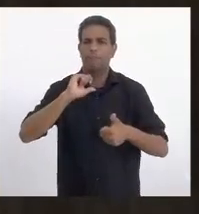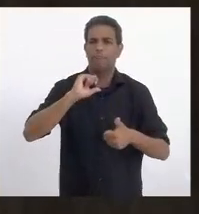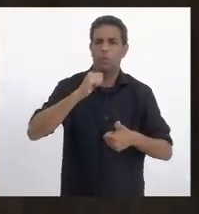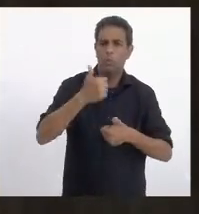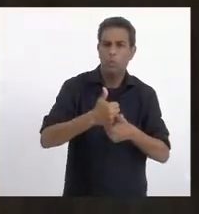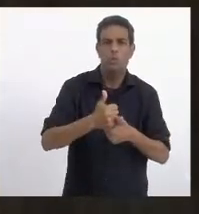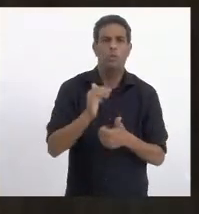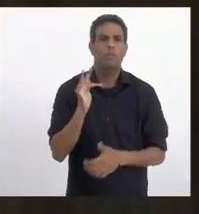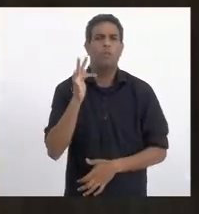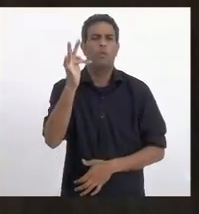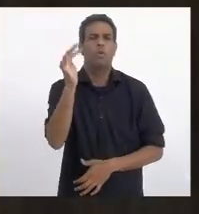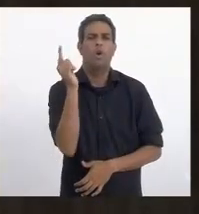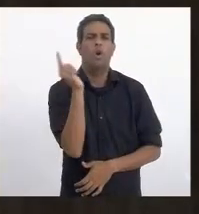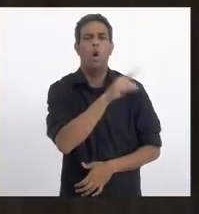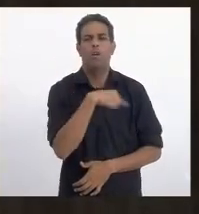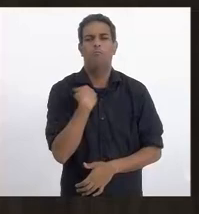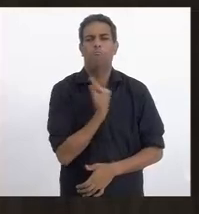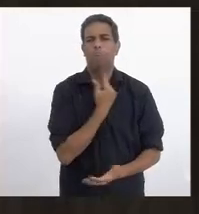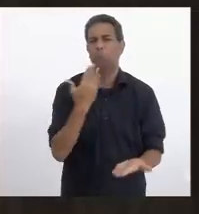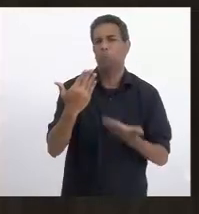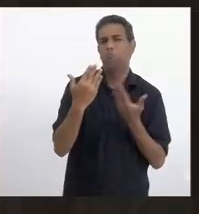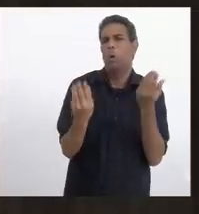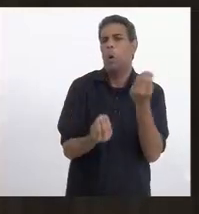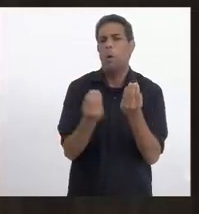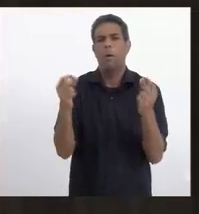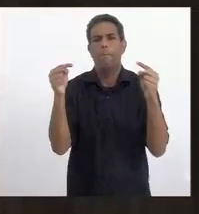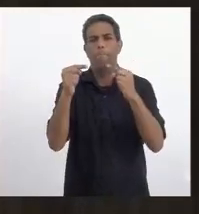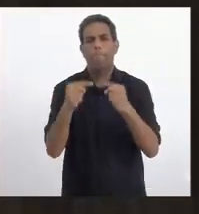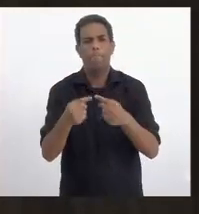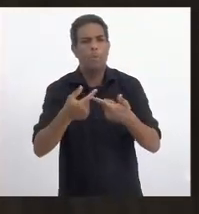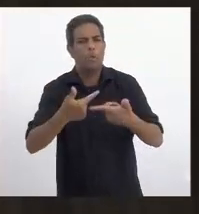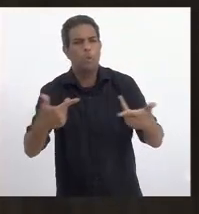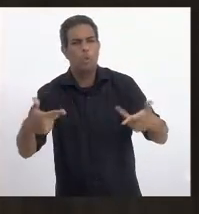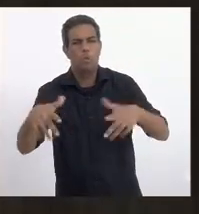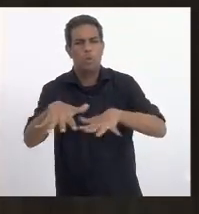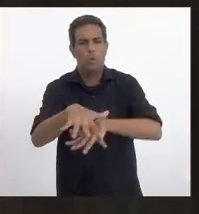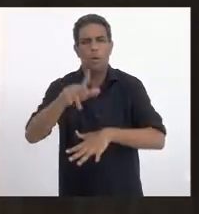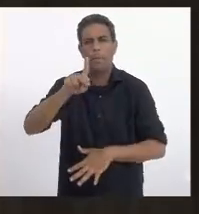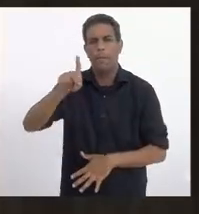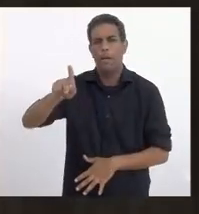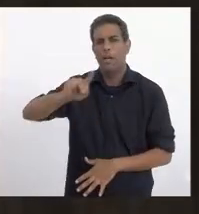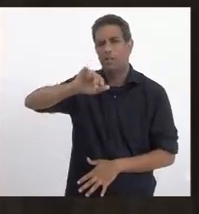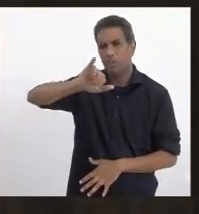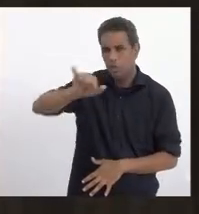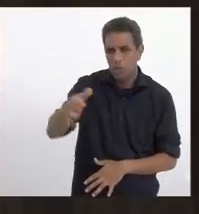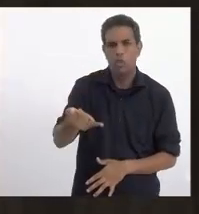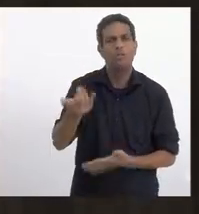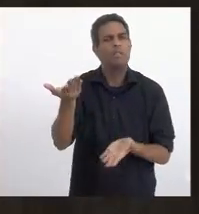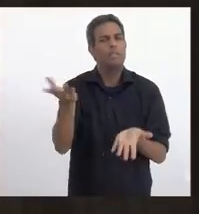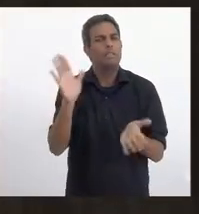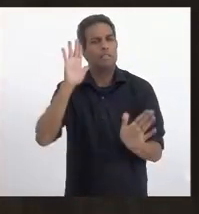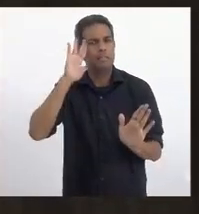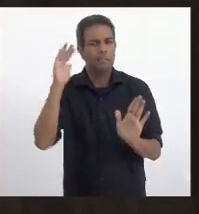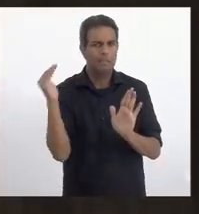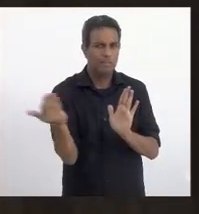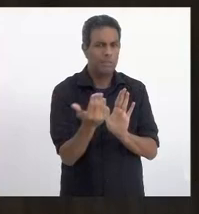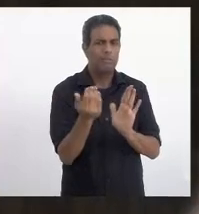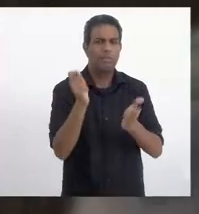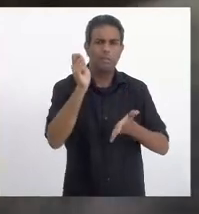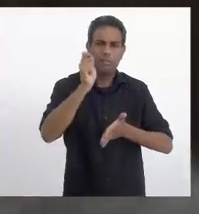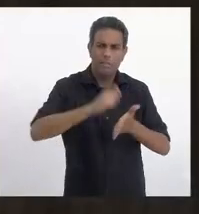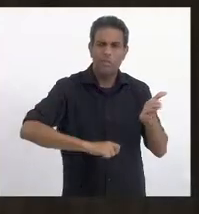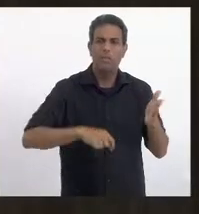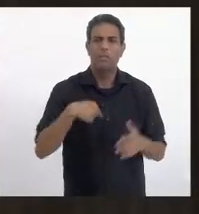para que lá na frente não não incorre em vício de iniciativa teje mesmo com a sanção do